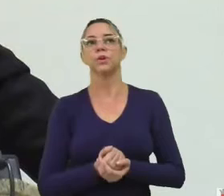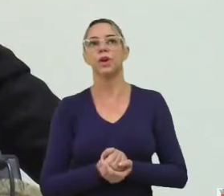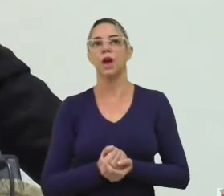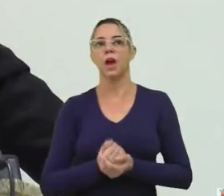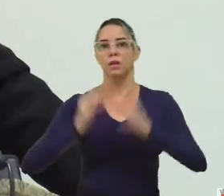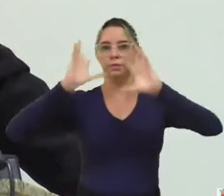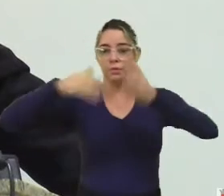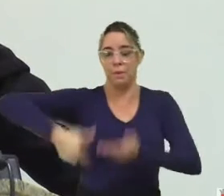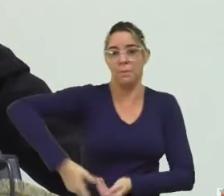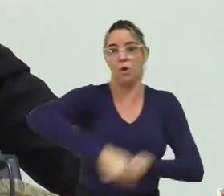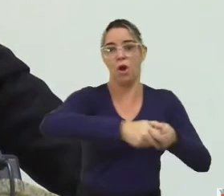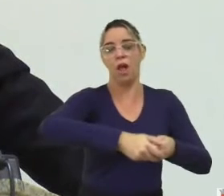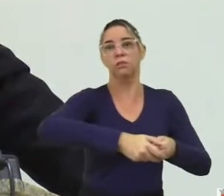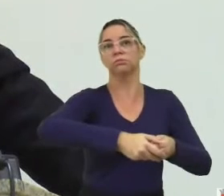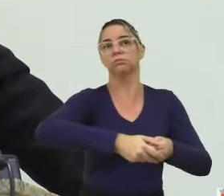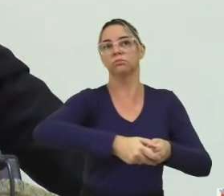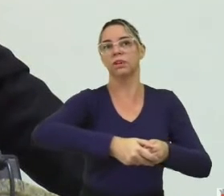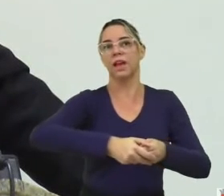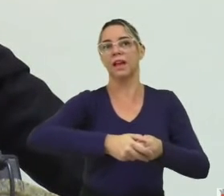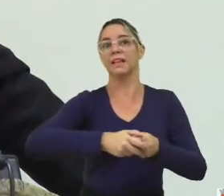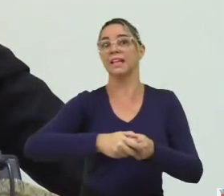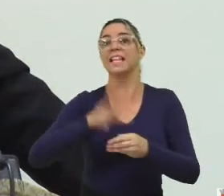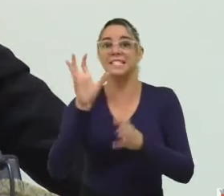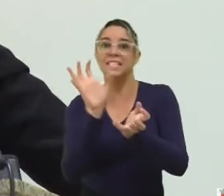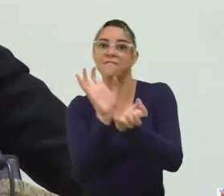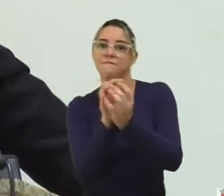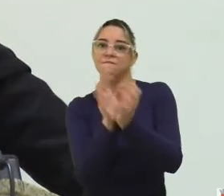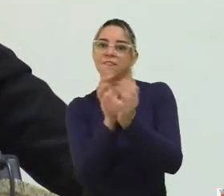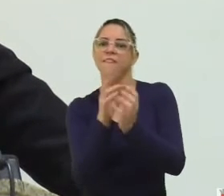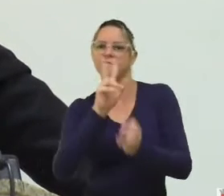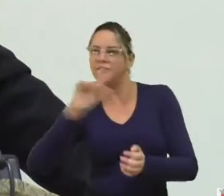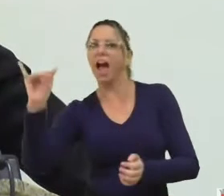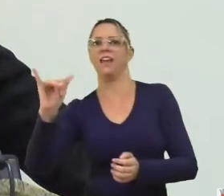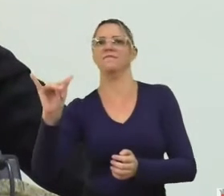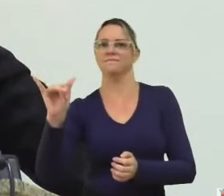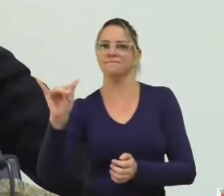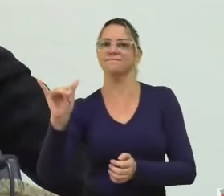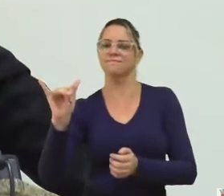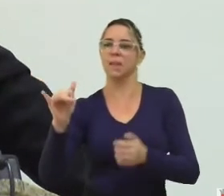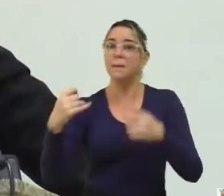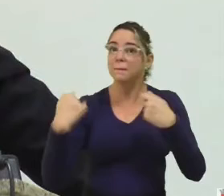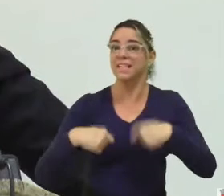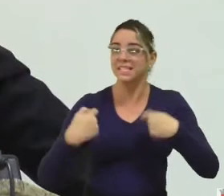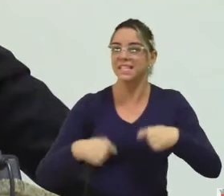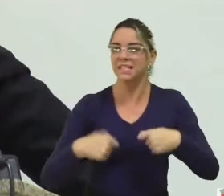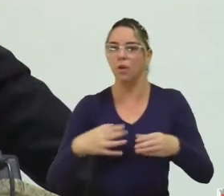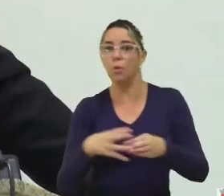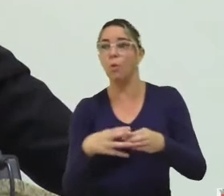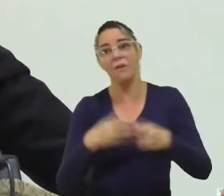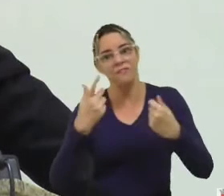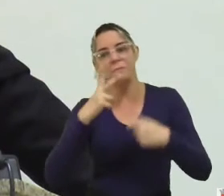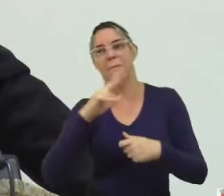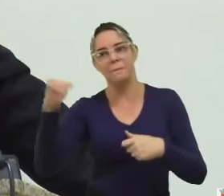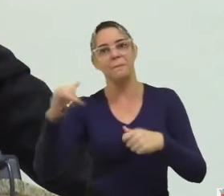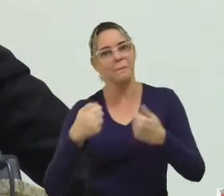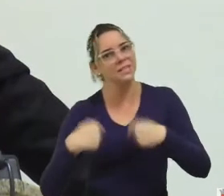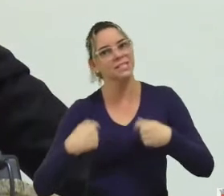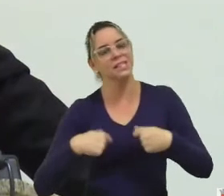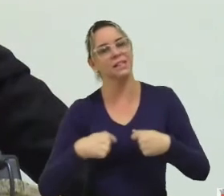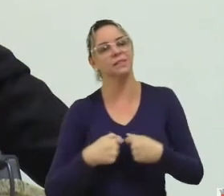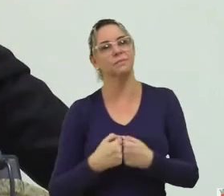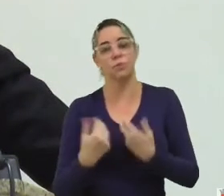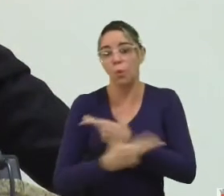Voleibol das cidades em Recife. E precisa de material esportivo. Tá os